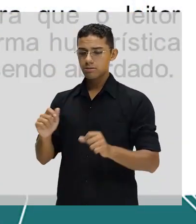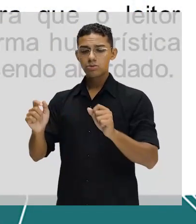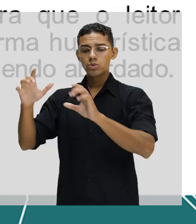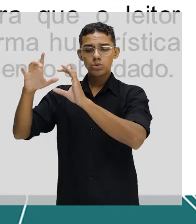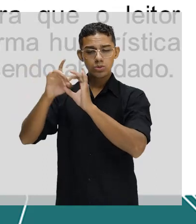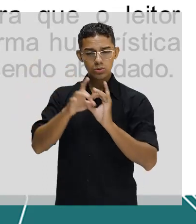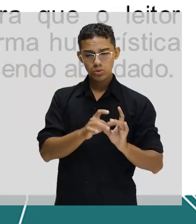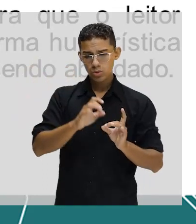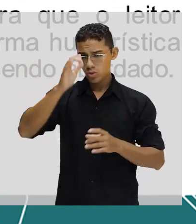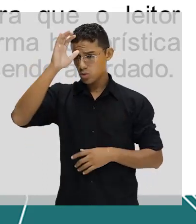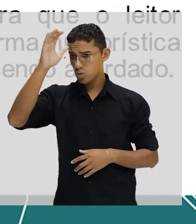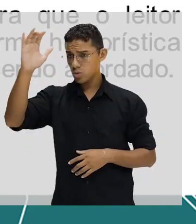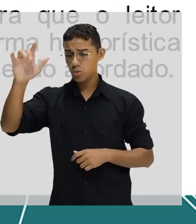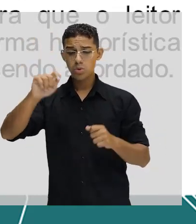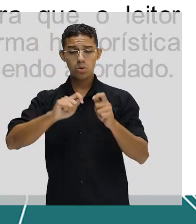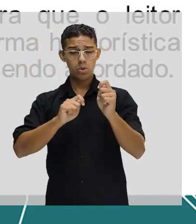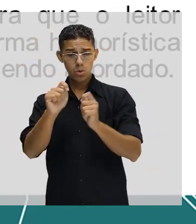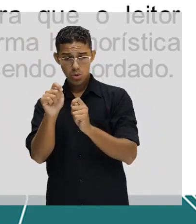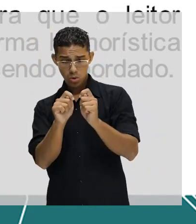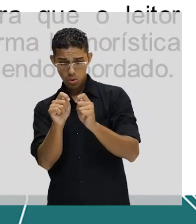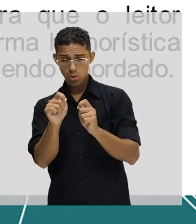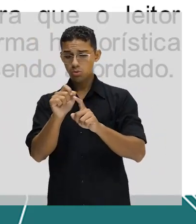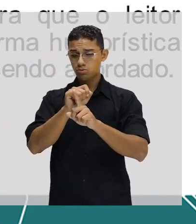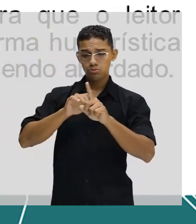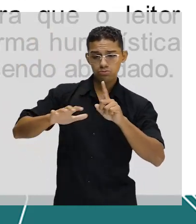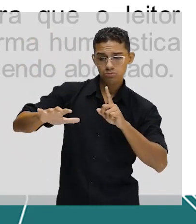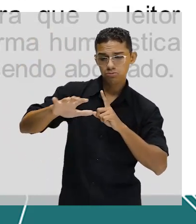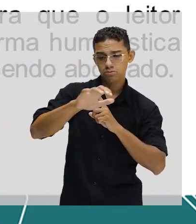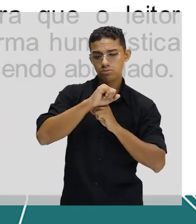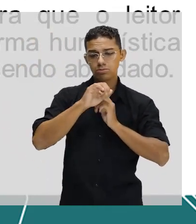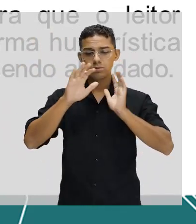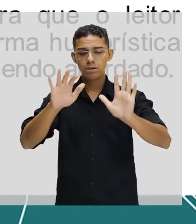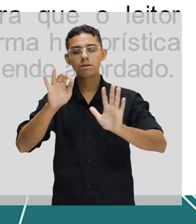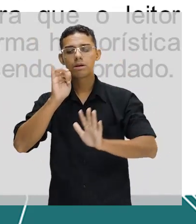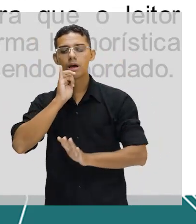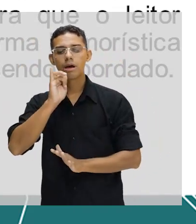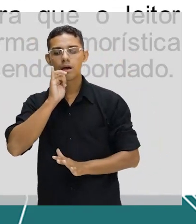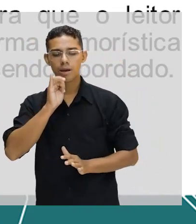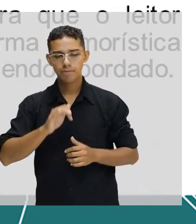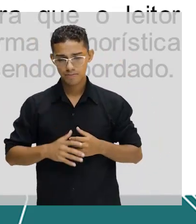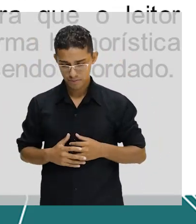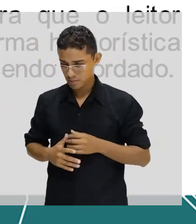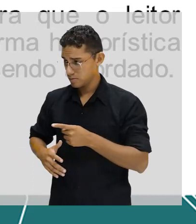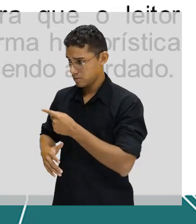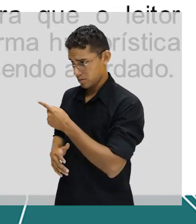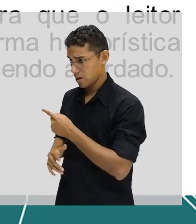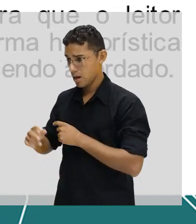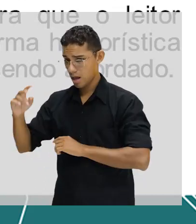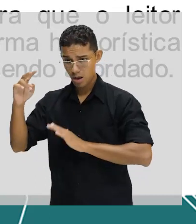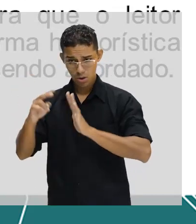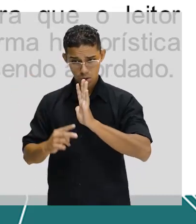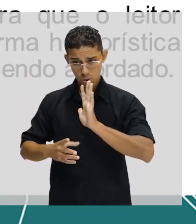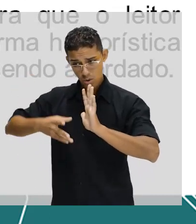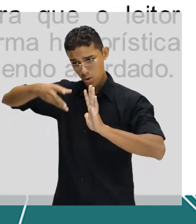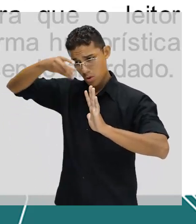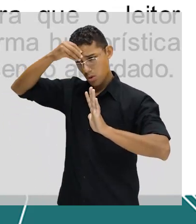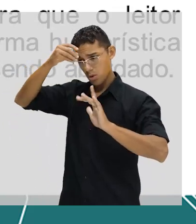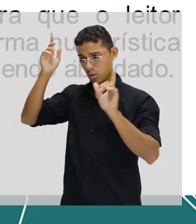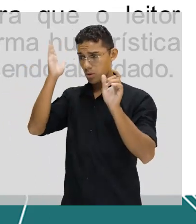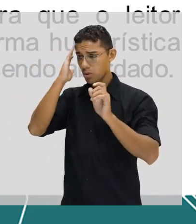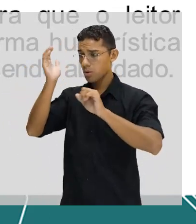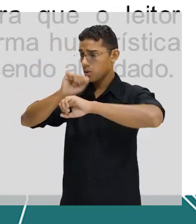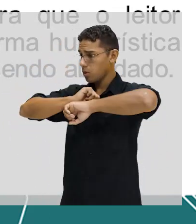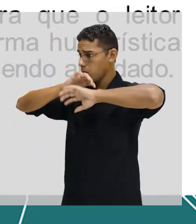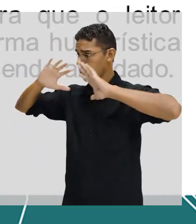contexto cultural, econômico e social. Por exemplo, para que o leitor compreenda o que está querendo ser